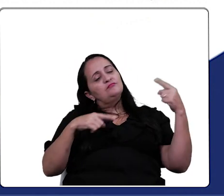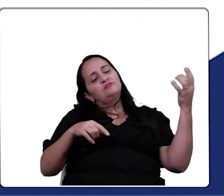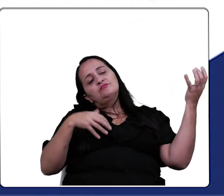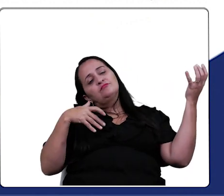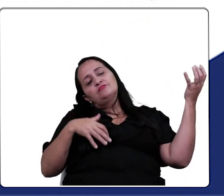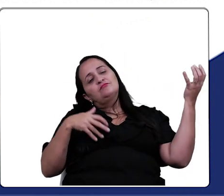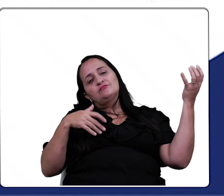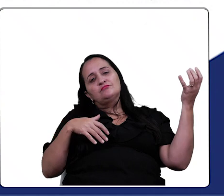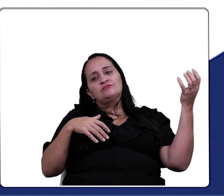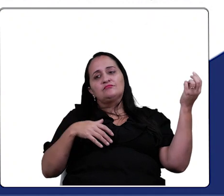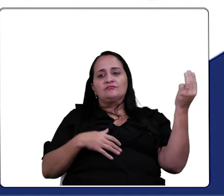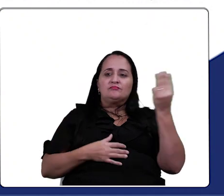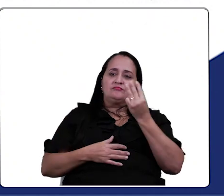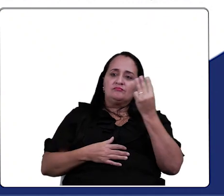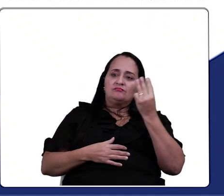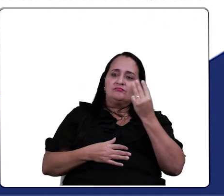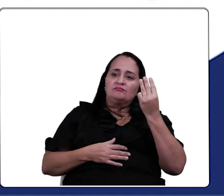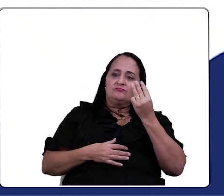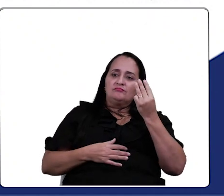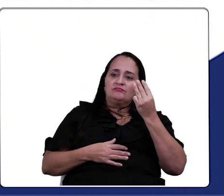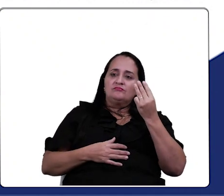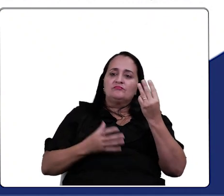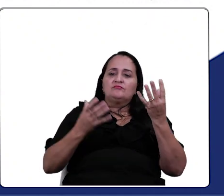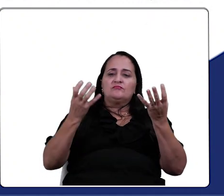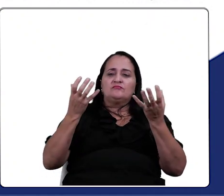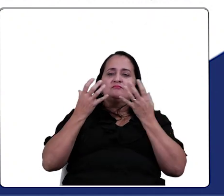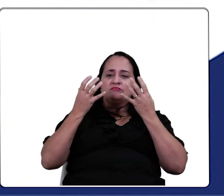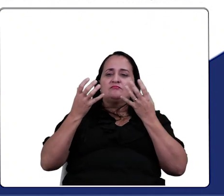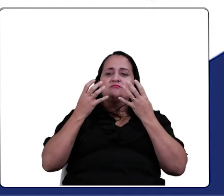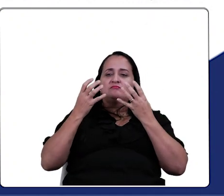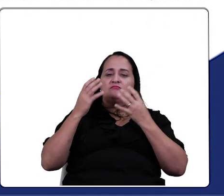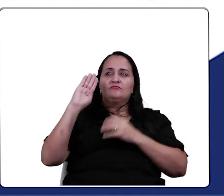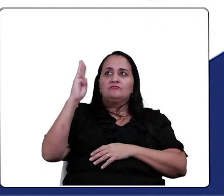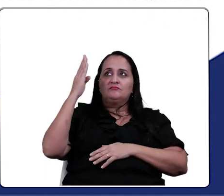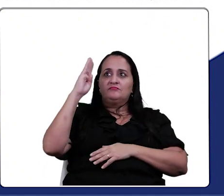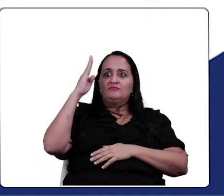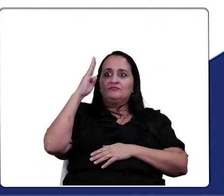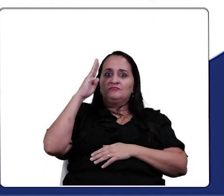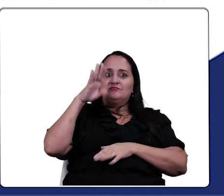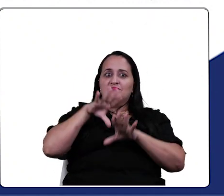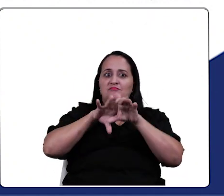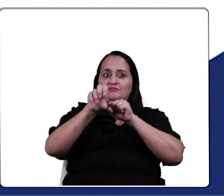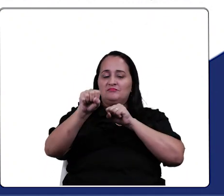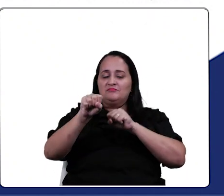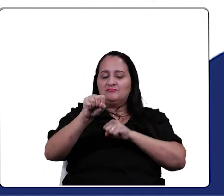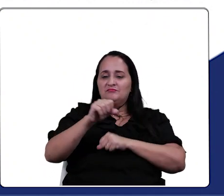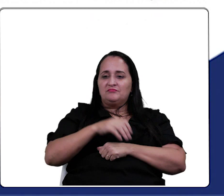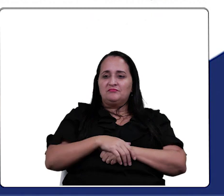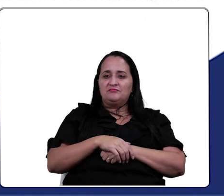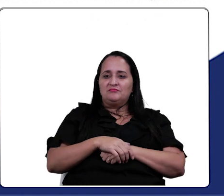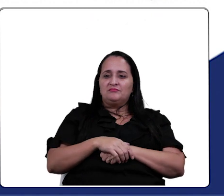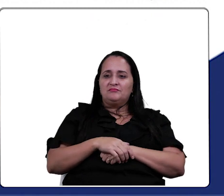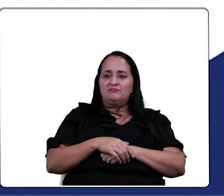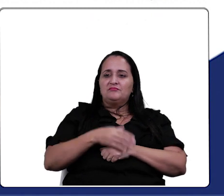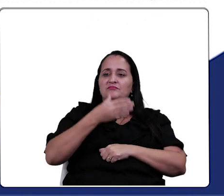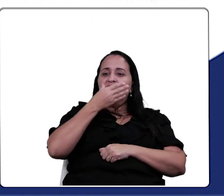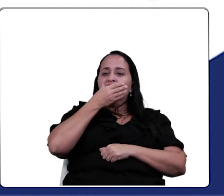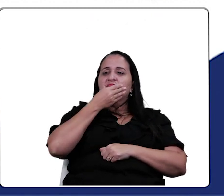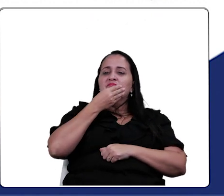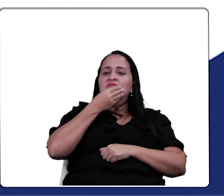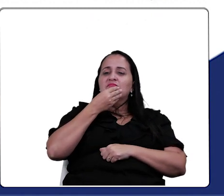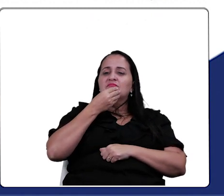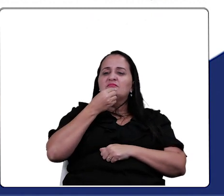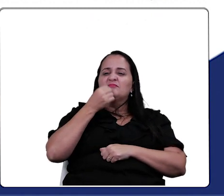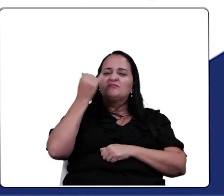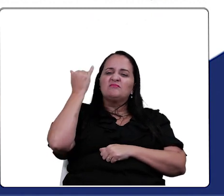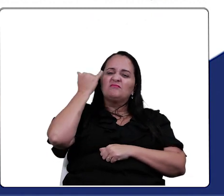músico. O terceiro, a menina diz: quero ser bióloga. Esse menino aí parece que é